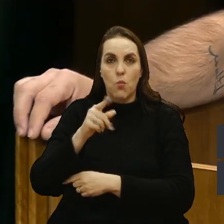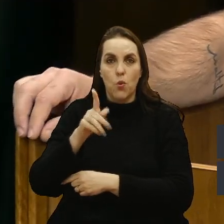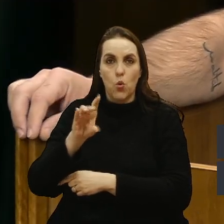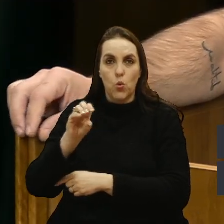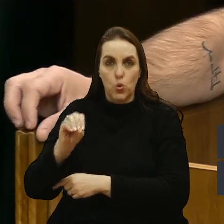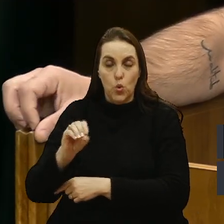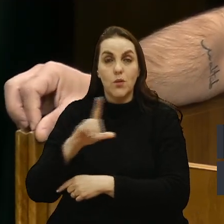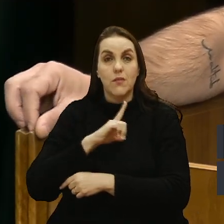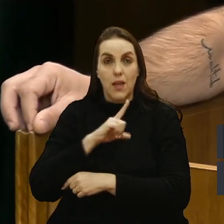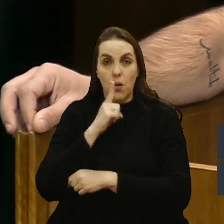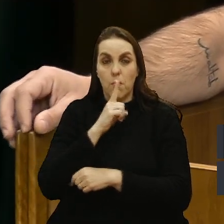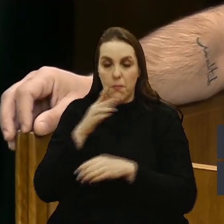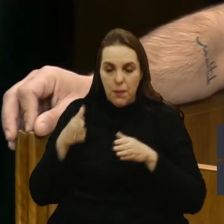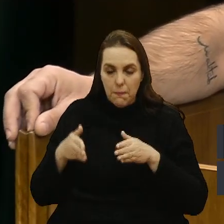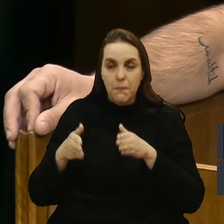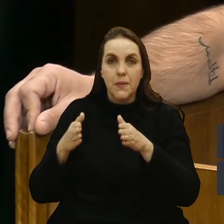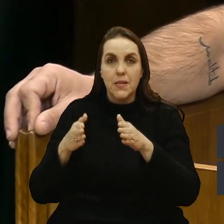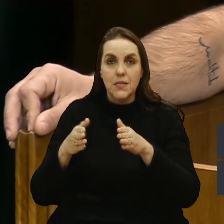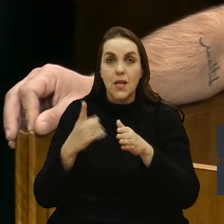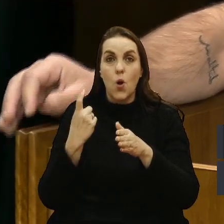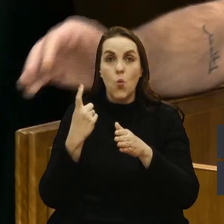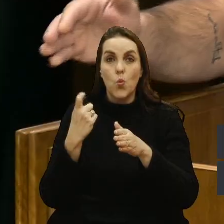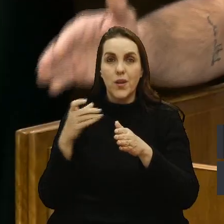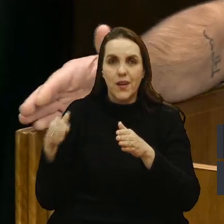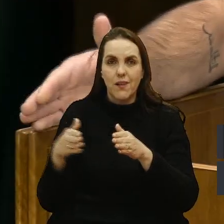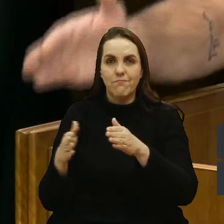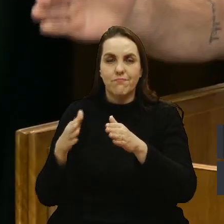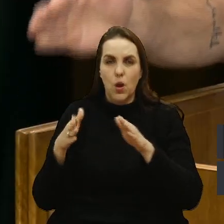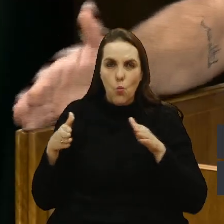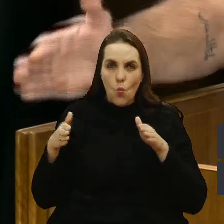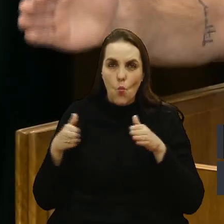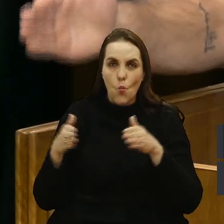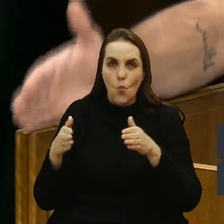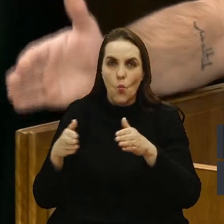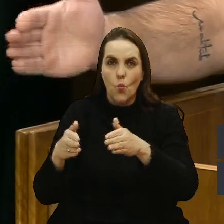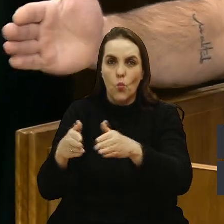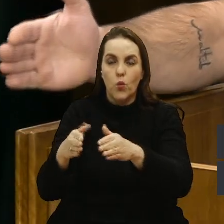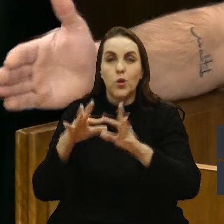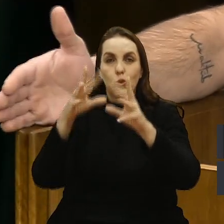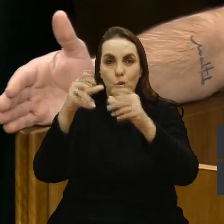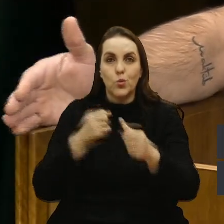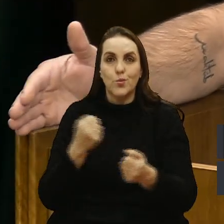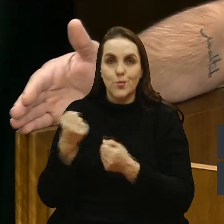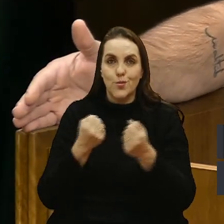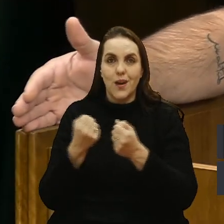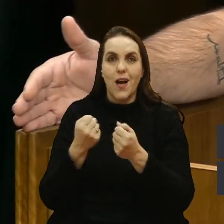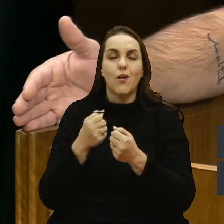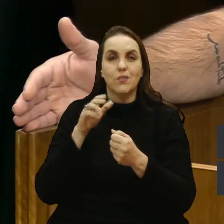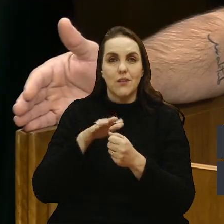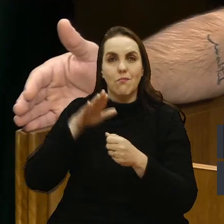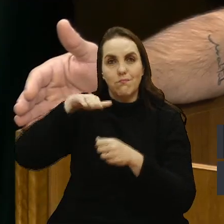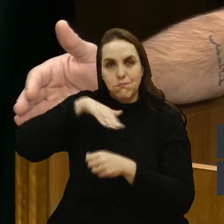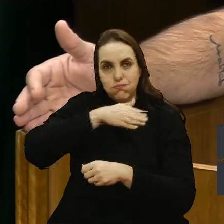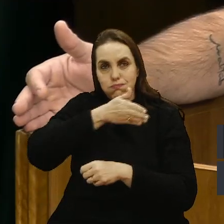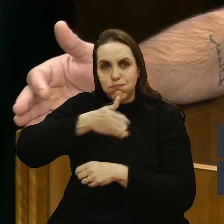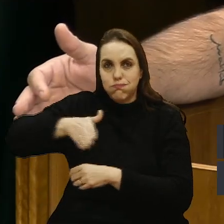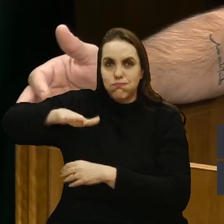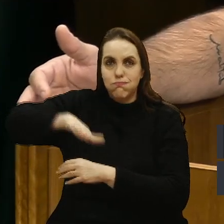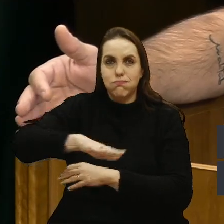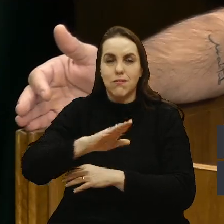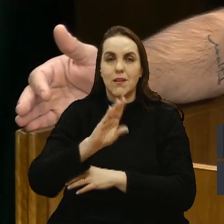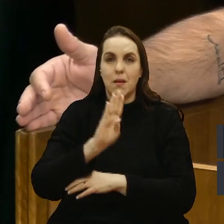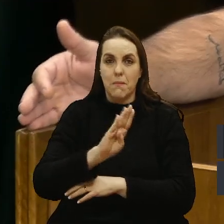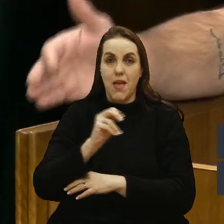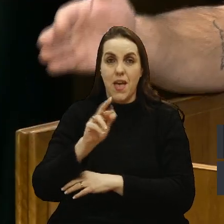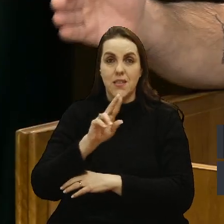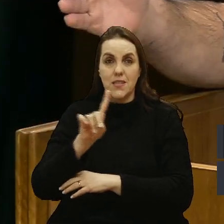uma pista que passa a ser mão única, afunilamento de todos os veículos que descem da BR-116. É um trecho